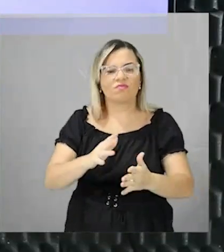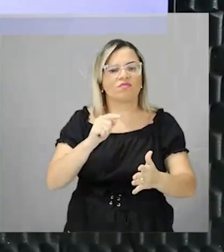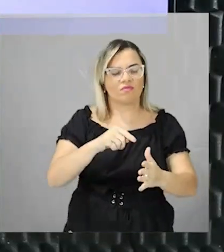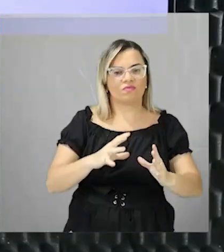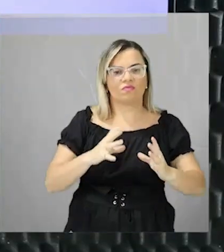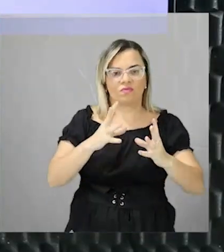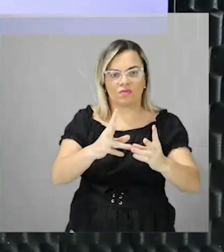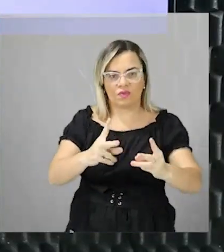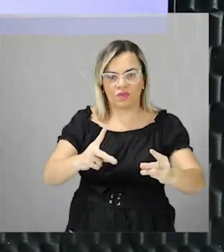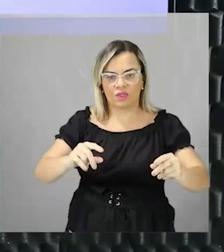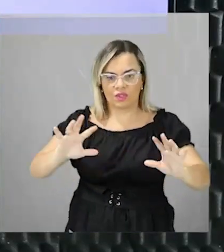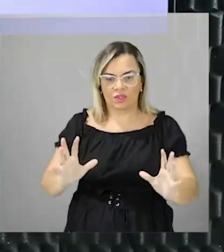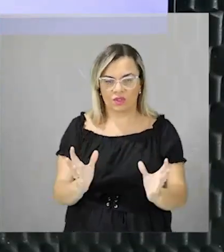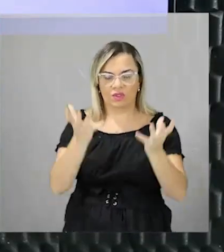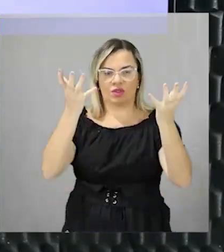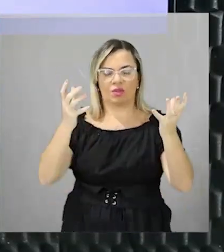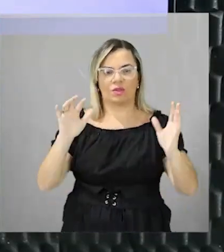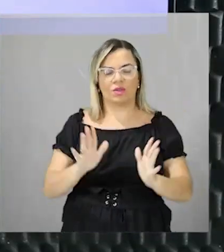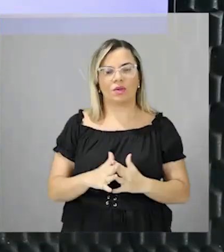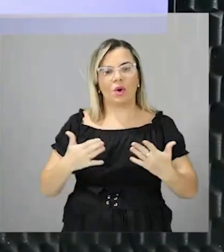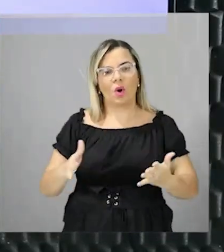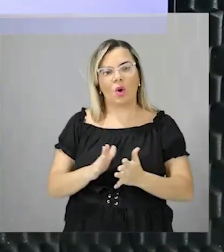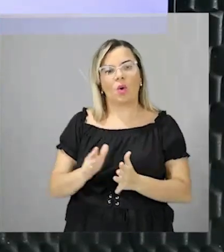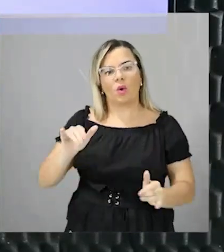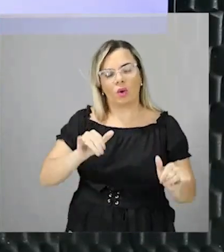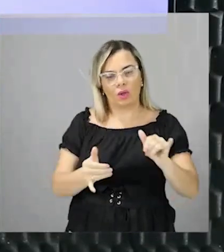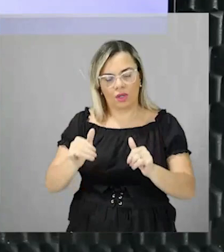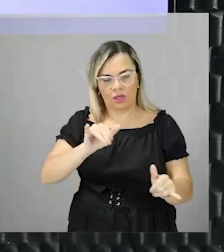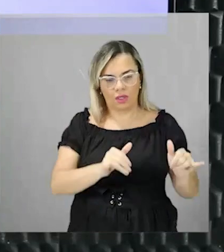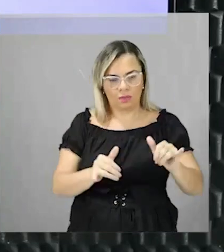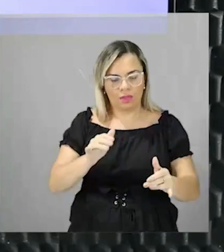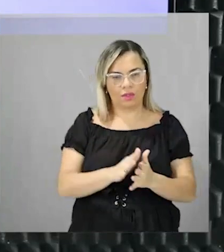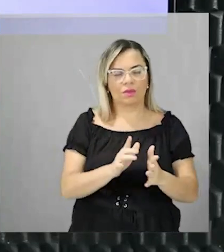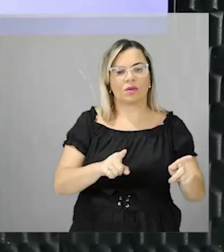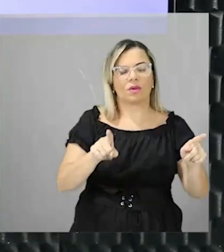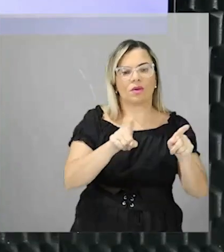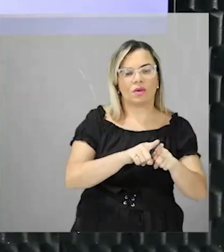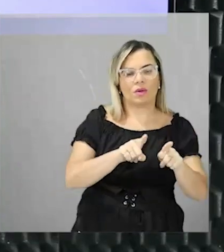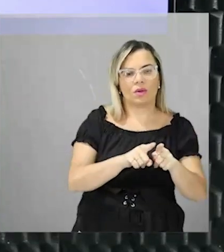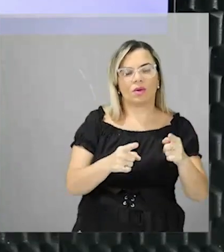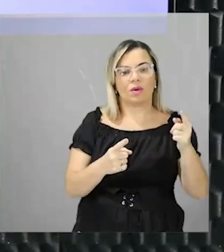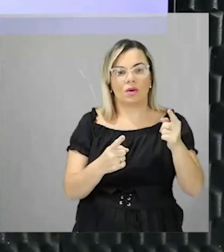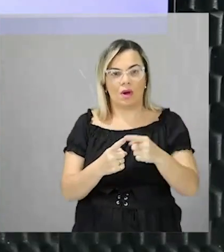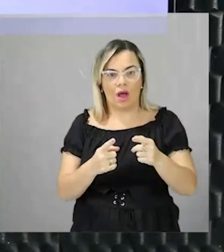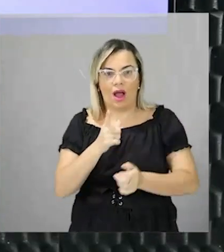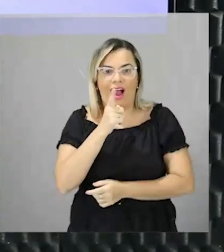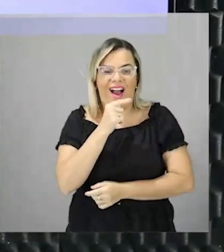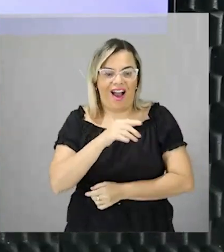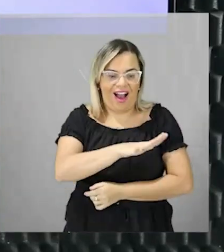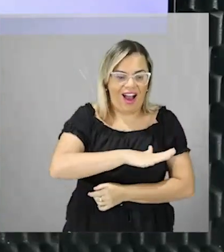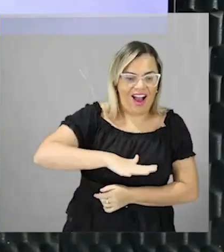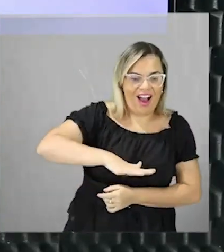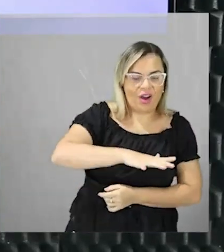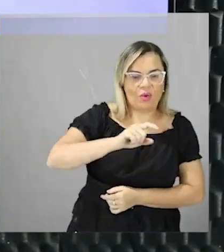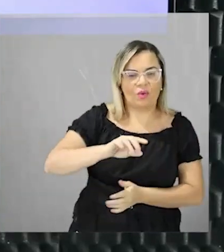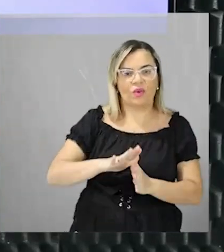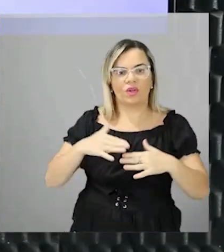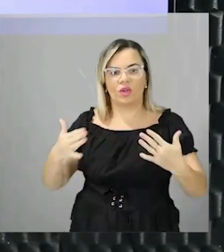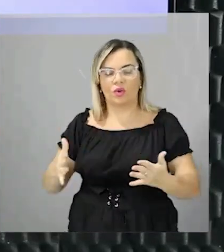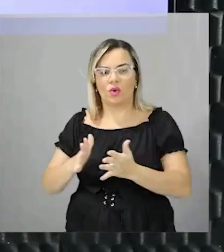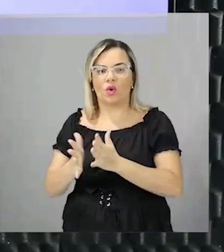pelos elementos do clima. Nós vamos ter o intemperismo químico, quando tu tem principalmente água atuando. Nós vamos ter o